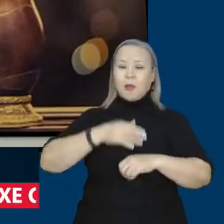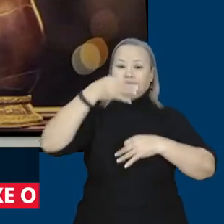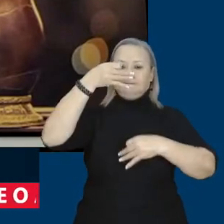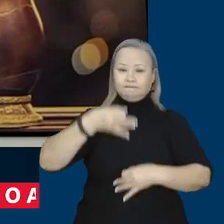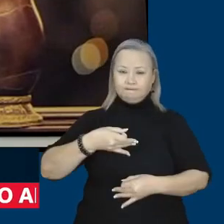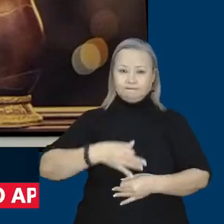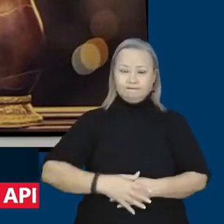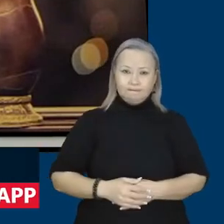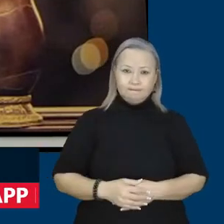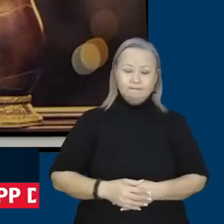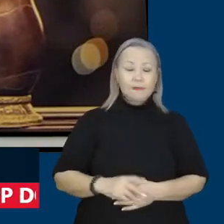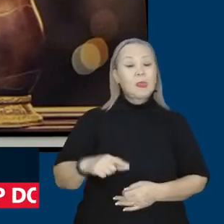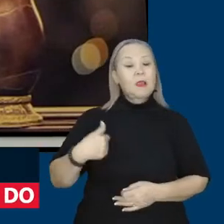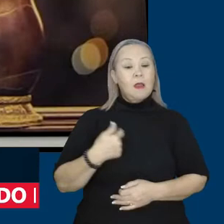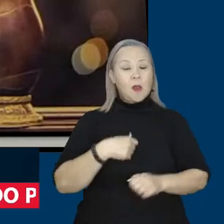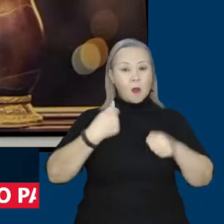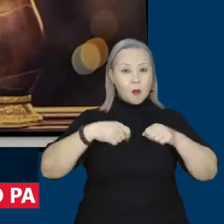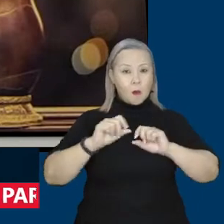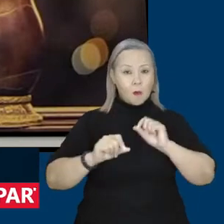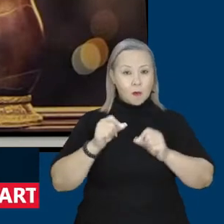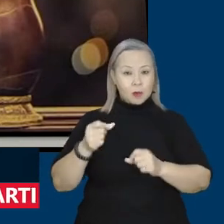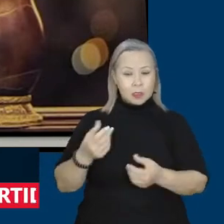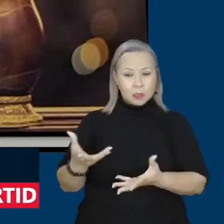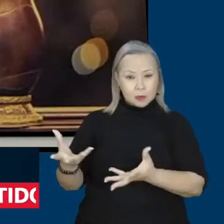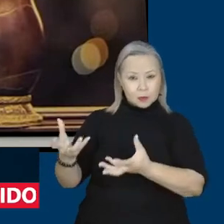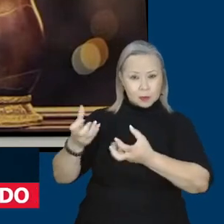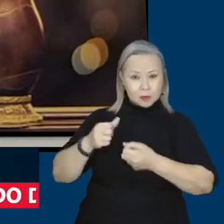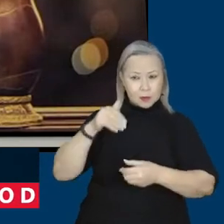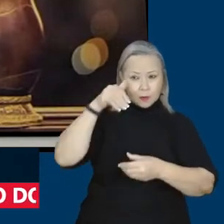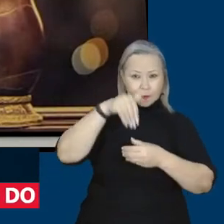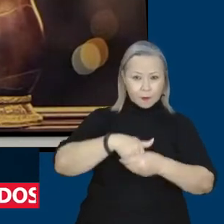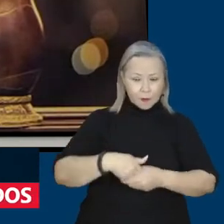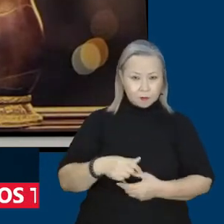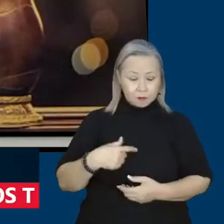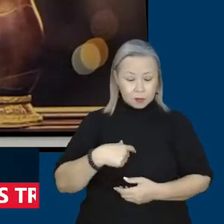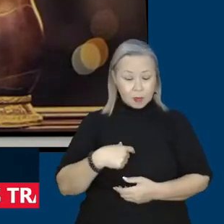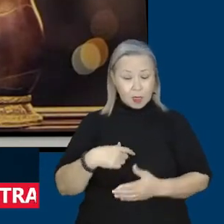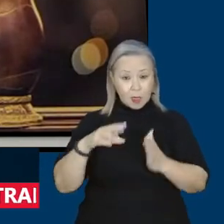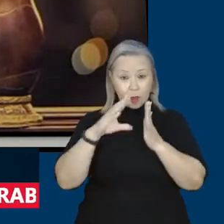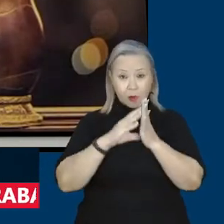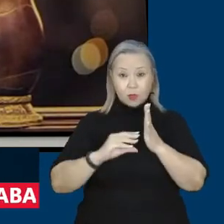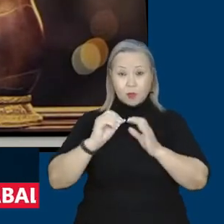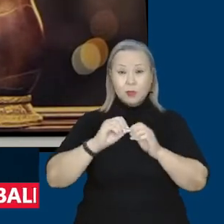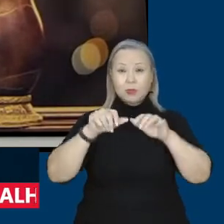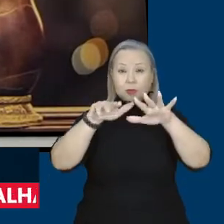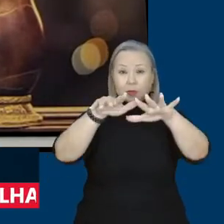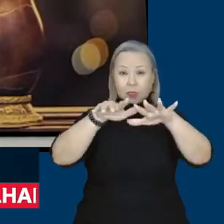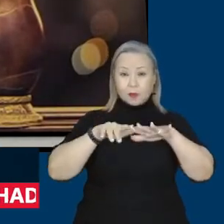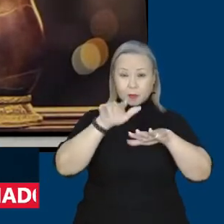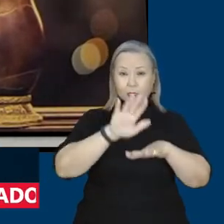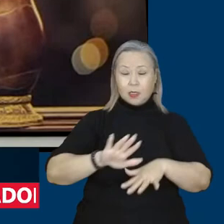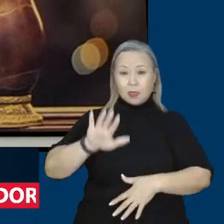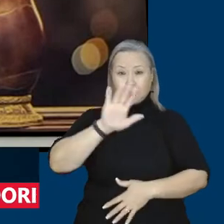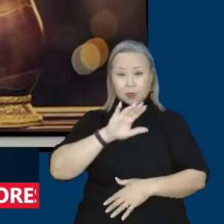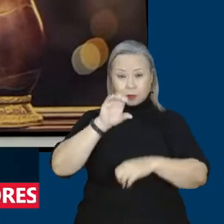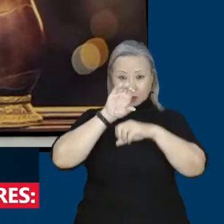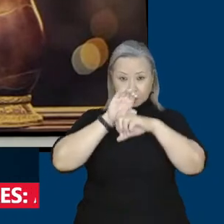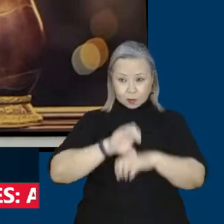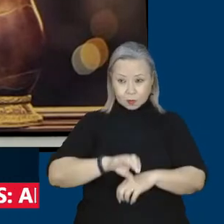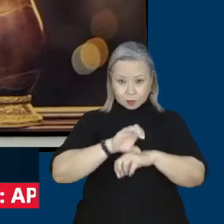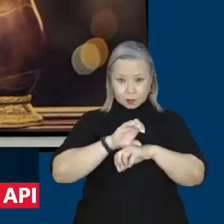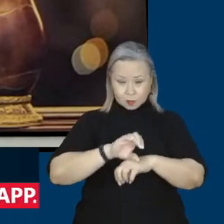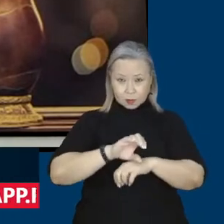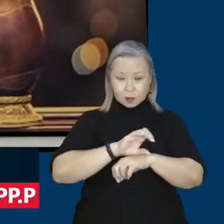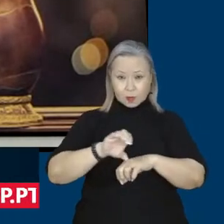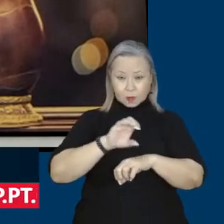correto nós precisamos é de voto Eu me dou como exemplo aqui na assembleia nacional constituinte e por